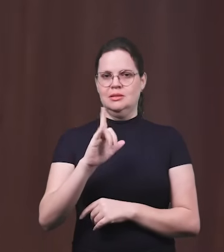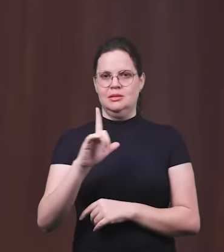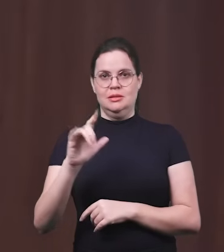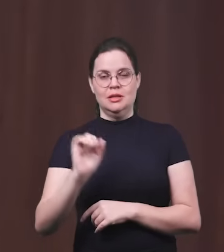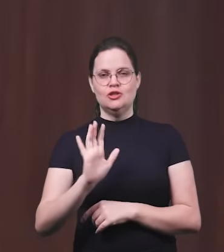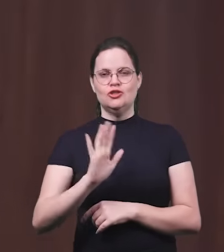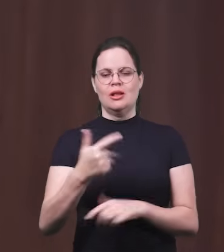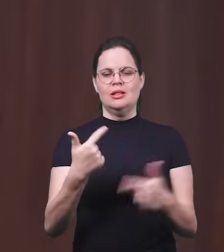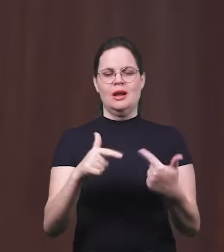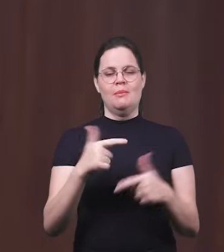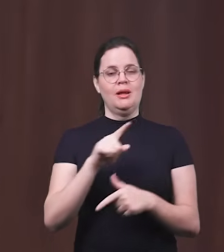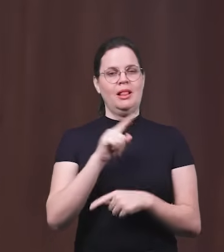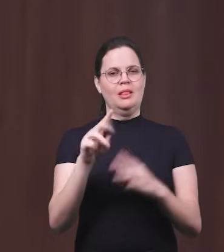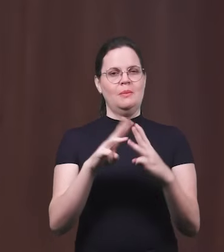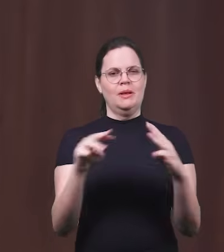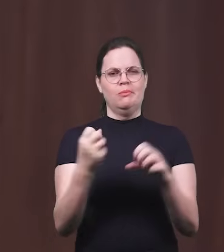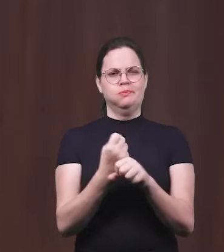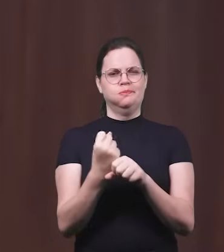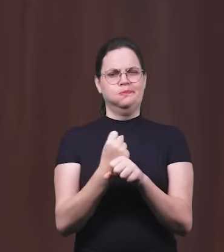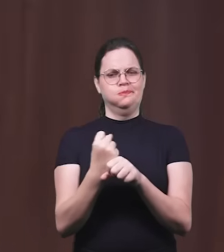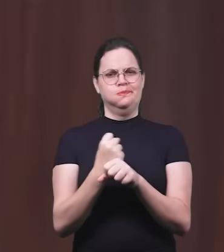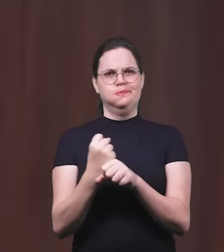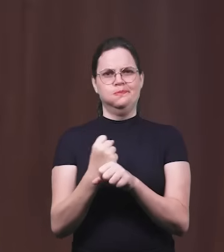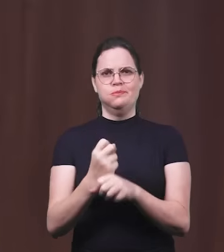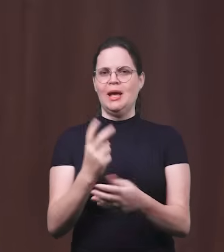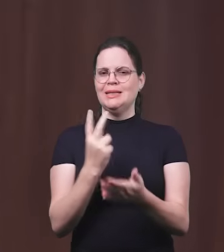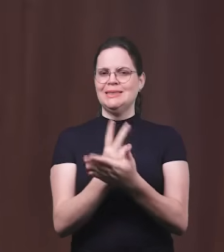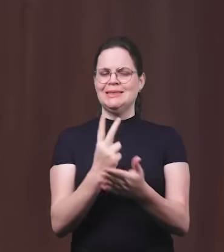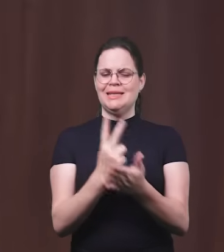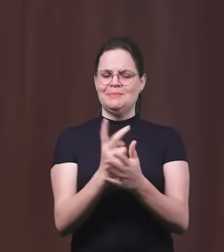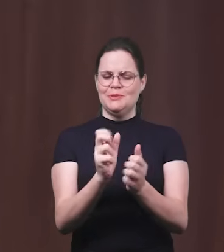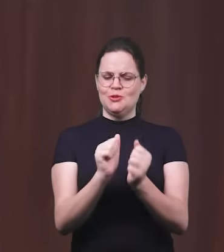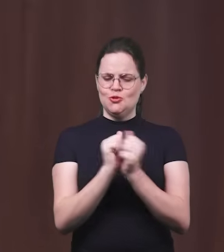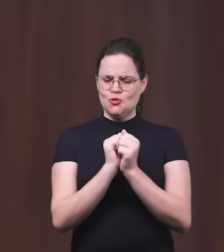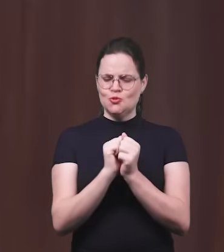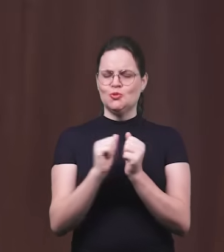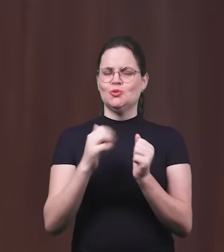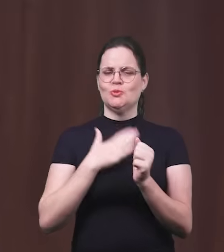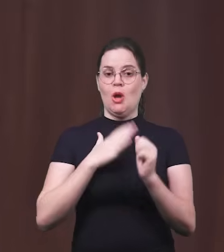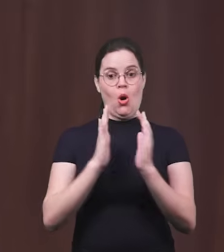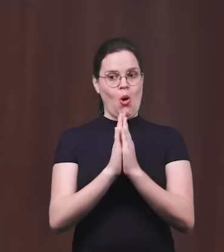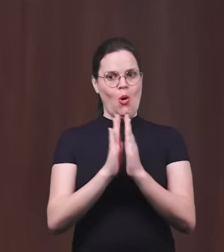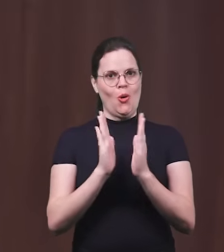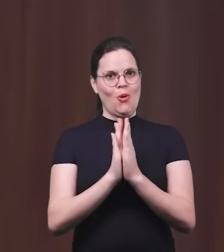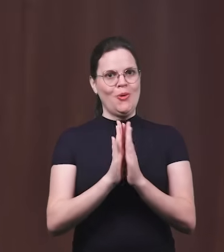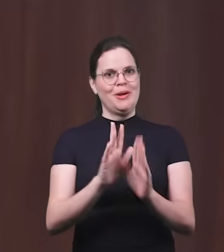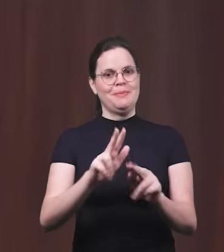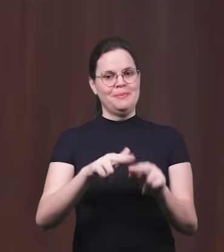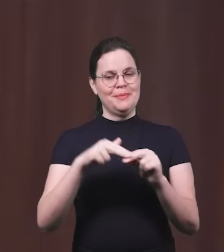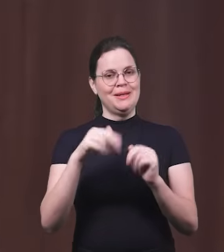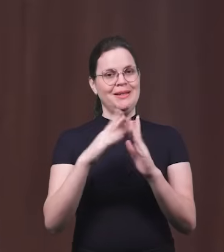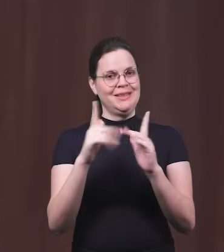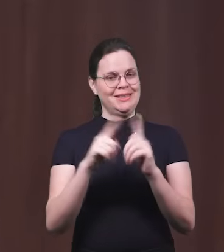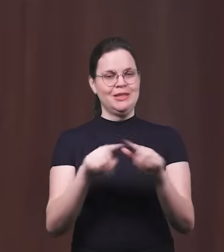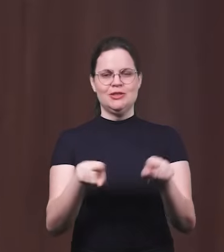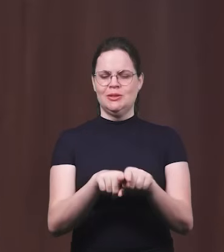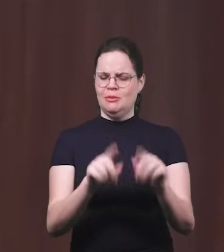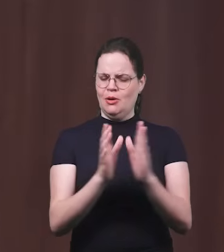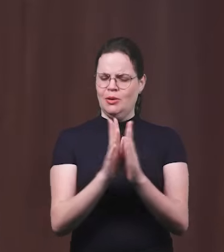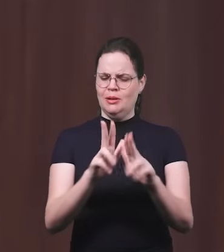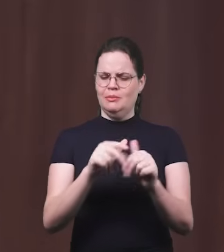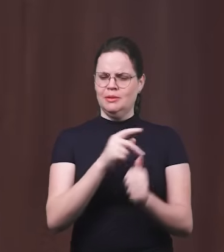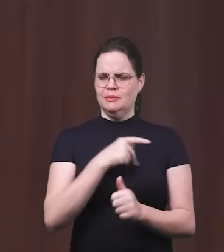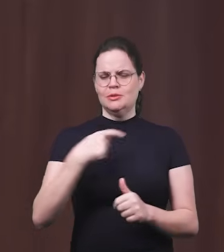que já trabalha há muitos anos no Manaim e sempre foi uma intercessora dessa obra e uma intercessora dos pastores dessa obra. Um